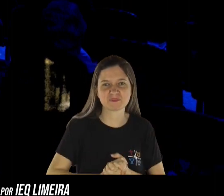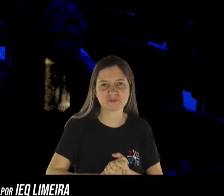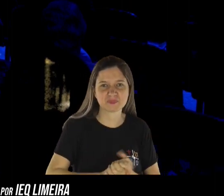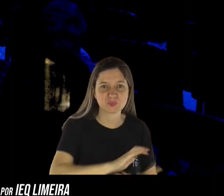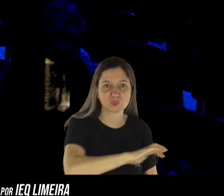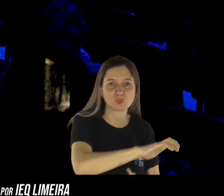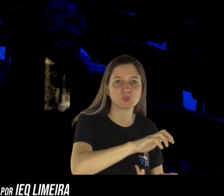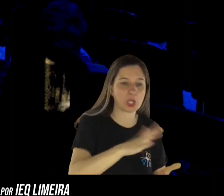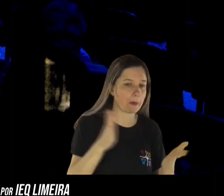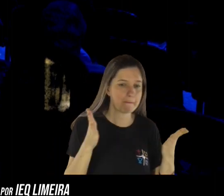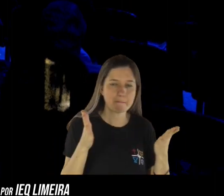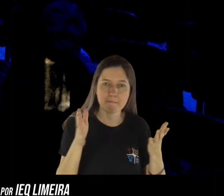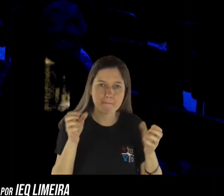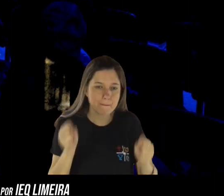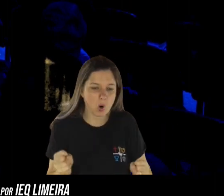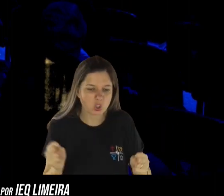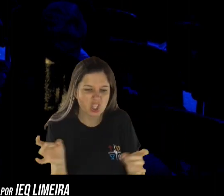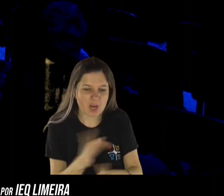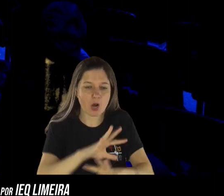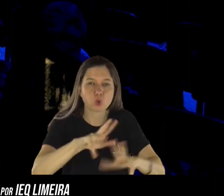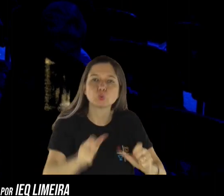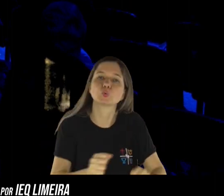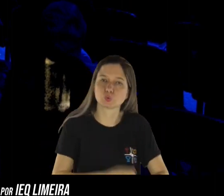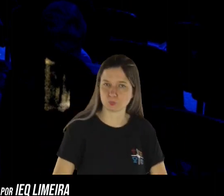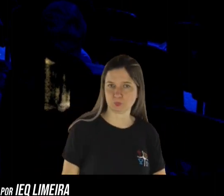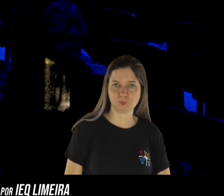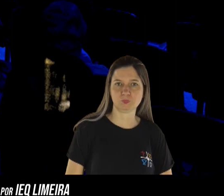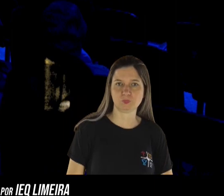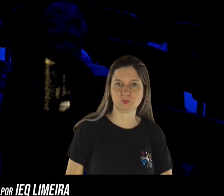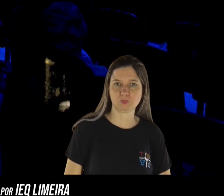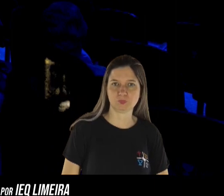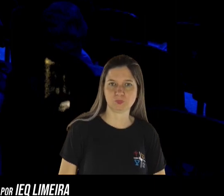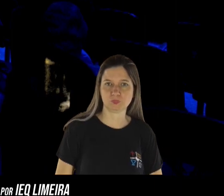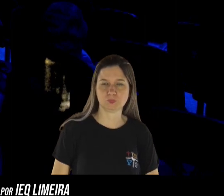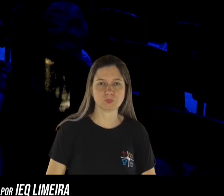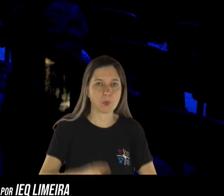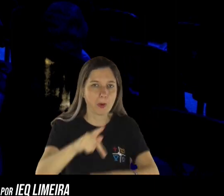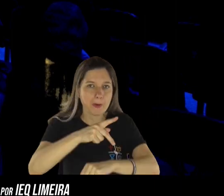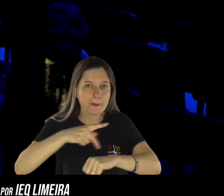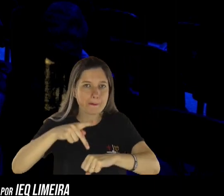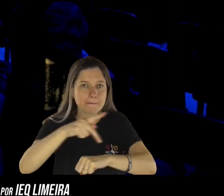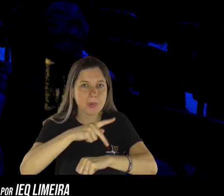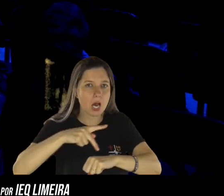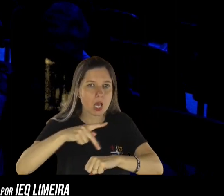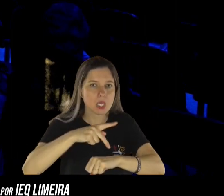sabendo disso? Só que os Estados Unidos já está falando em retalhar. Isso é guerra.